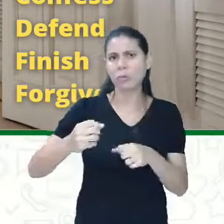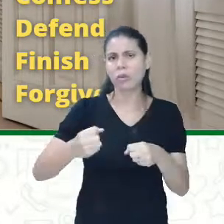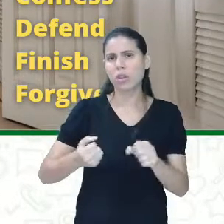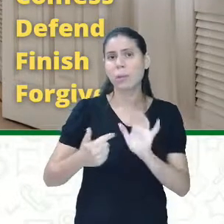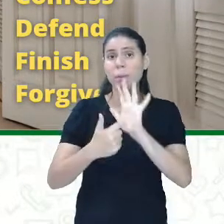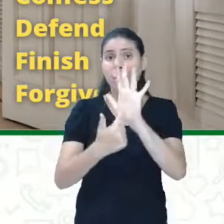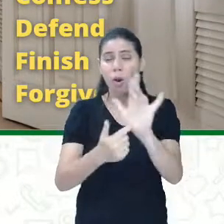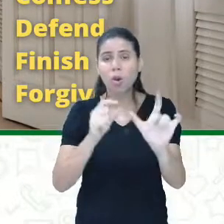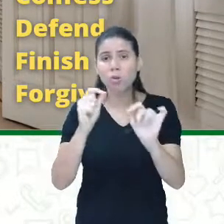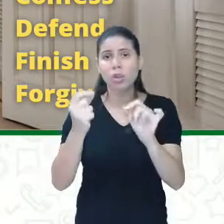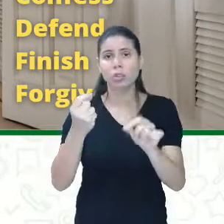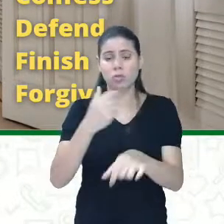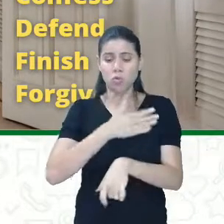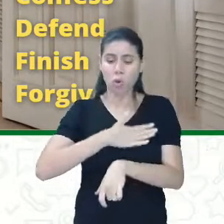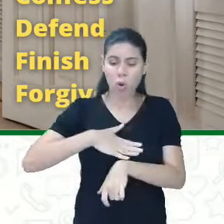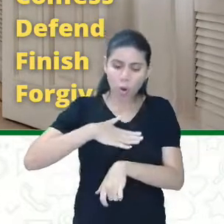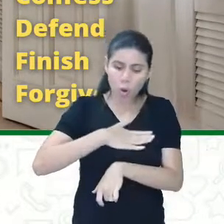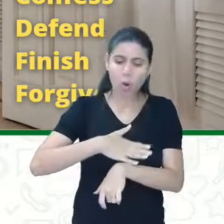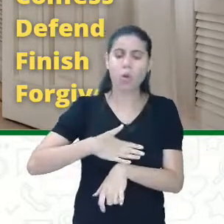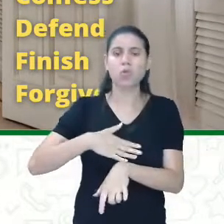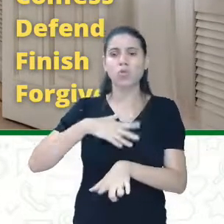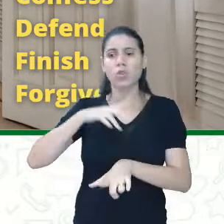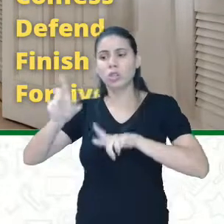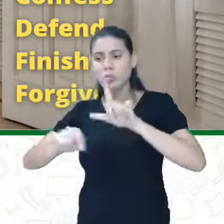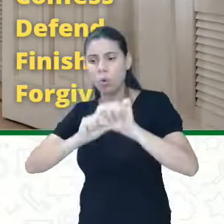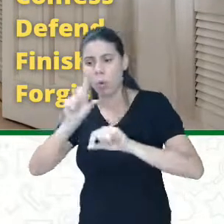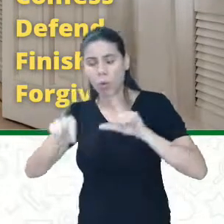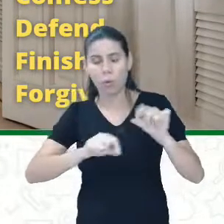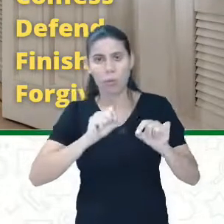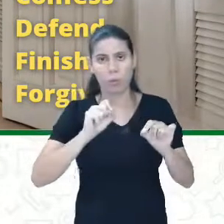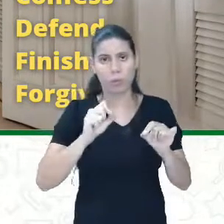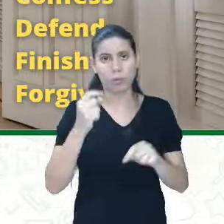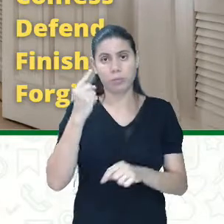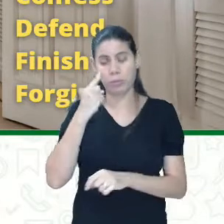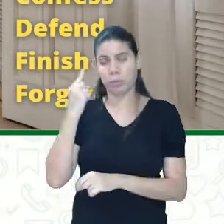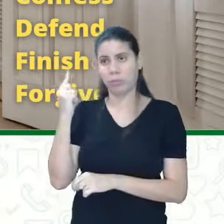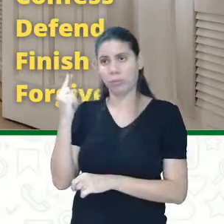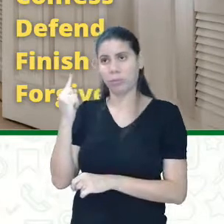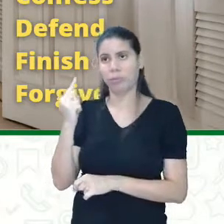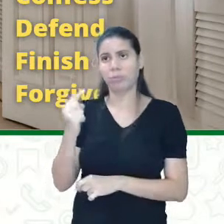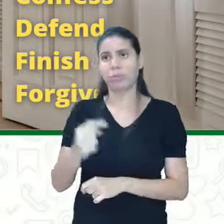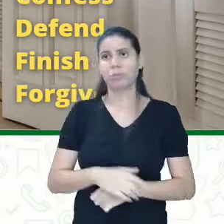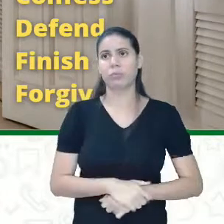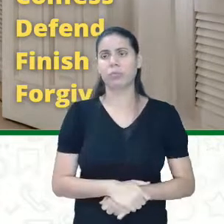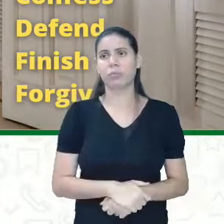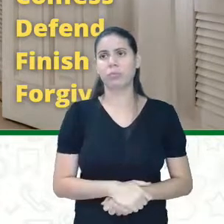de gosto, de opções, né? Veja só. Verbos como